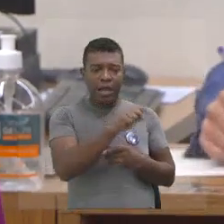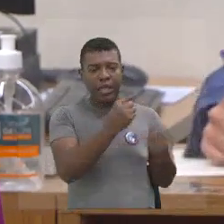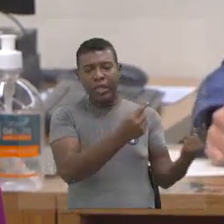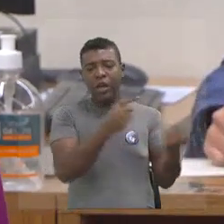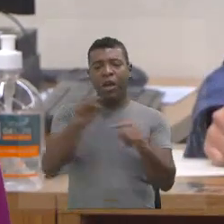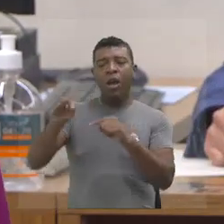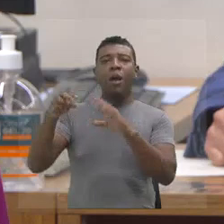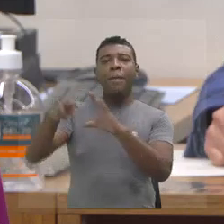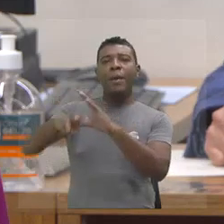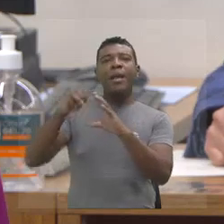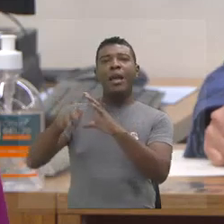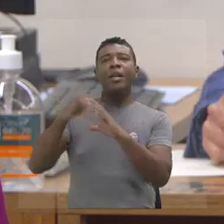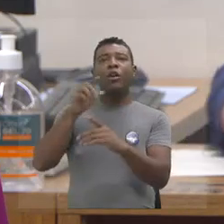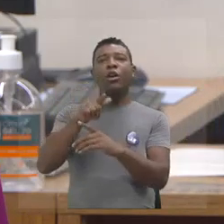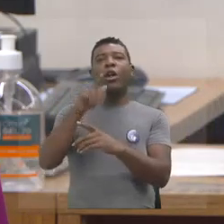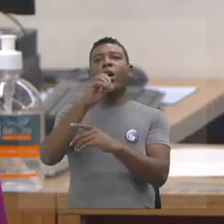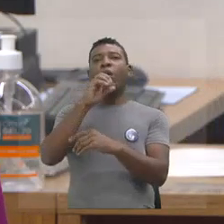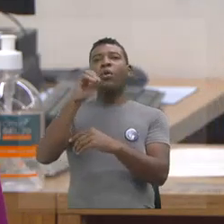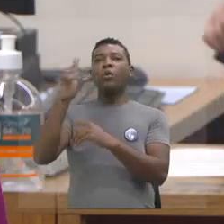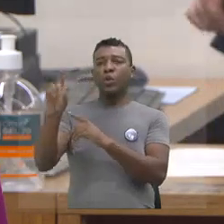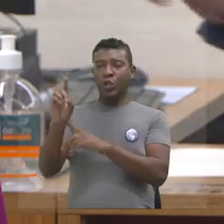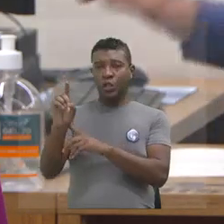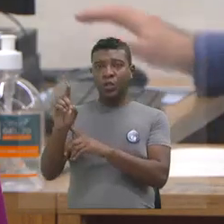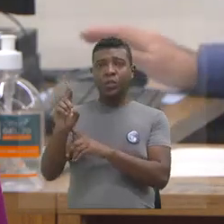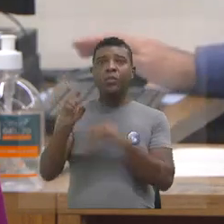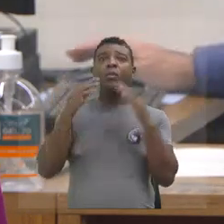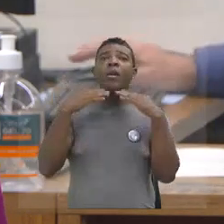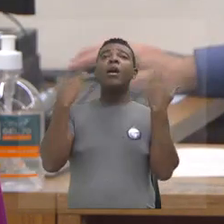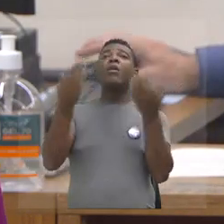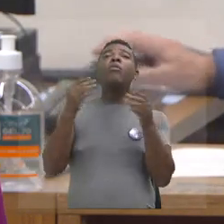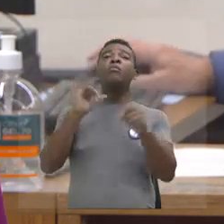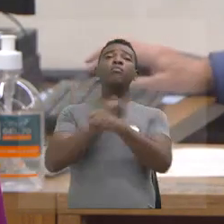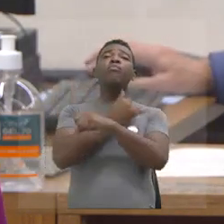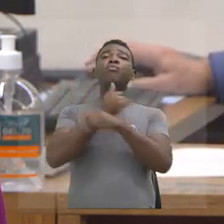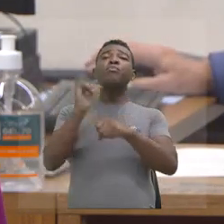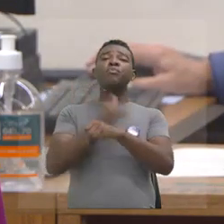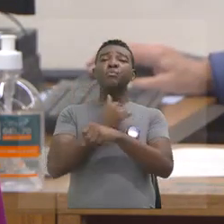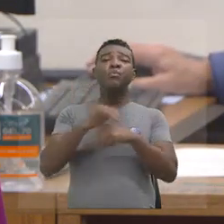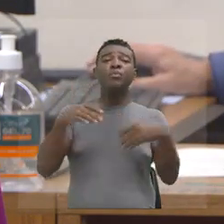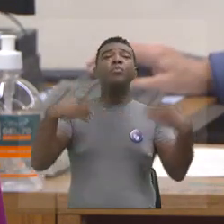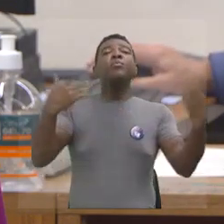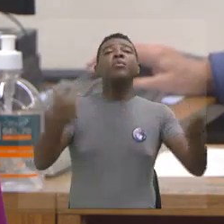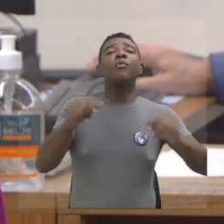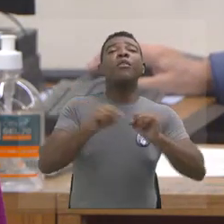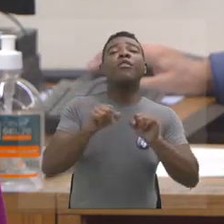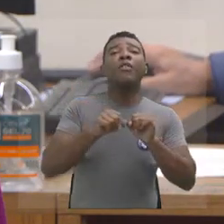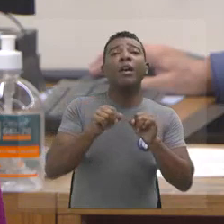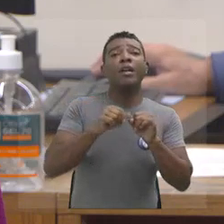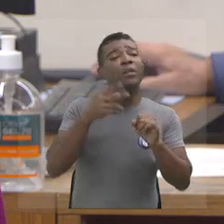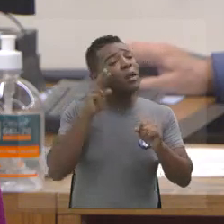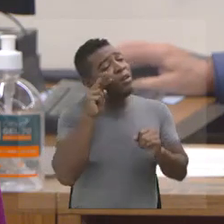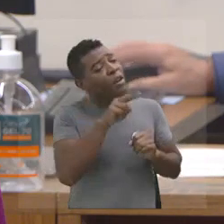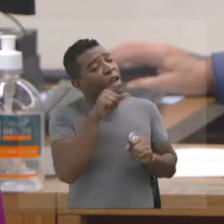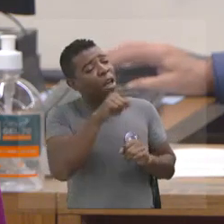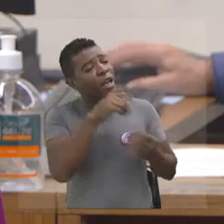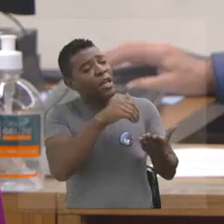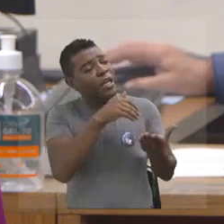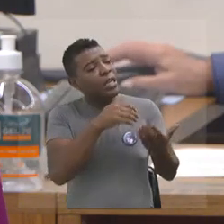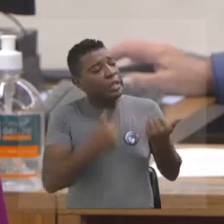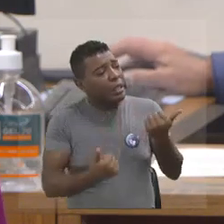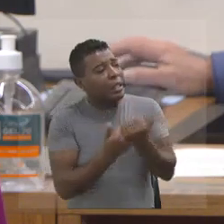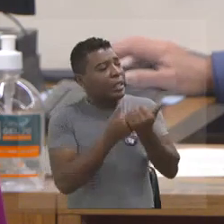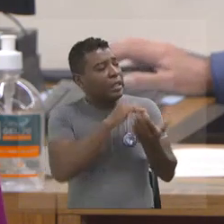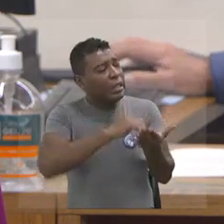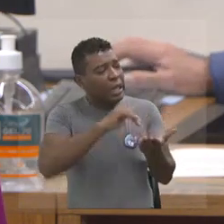Gucci quais providências foram tomadas para apurar as condutas do subsecretários regularização ambiental